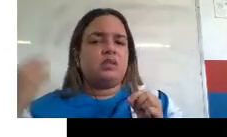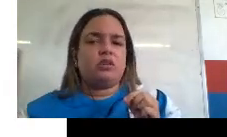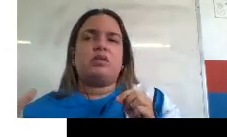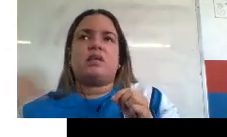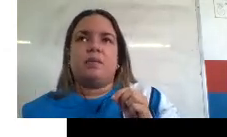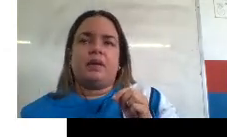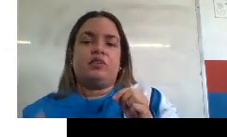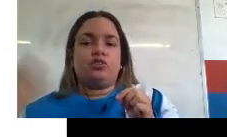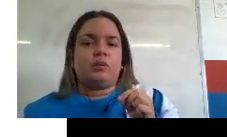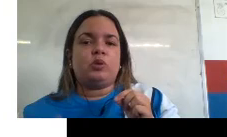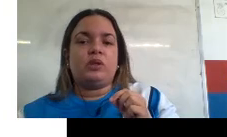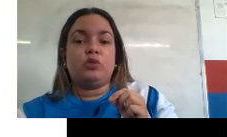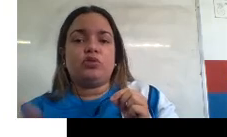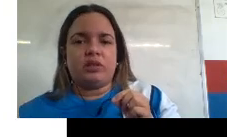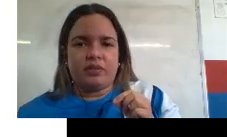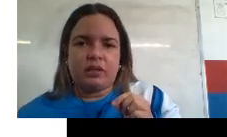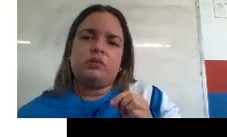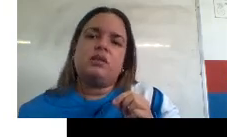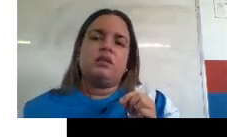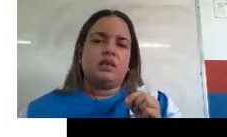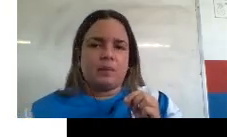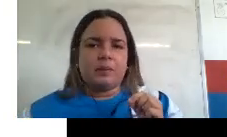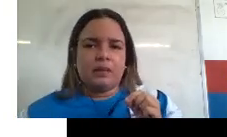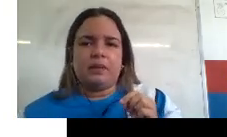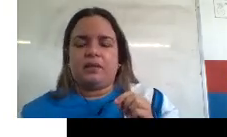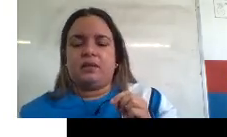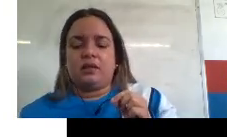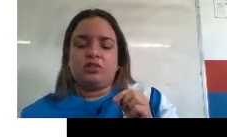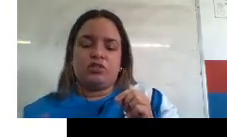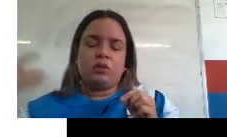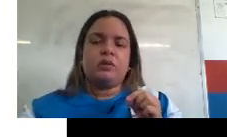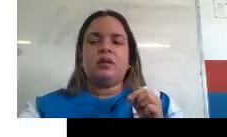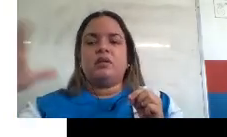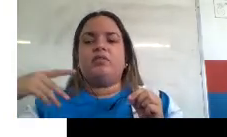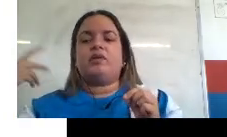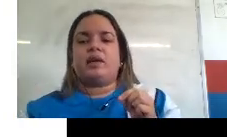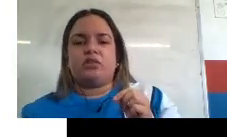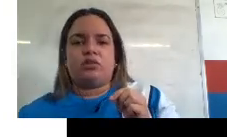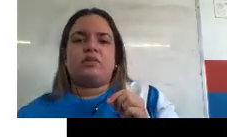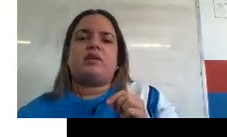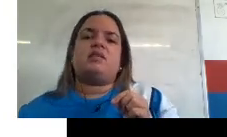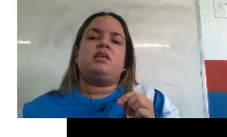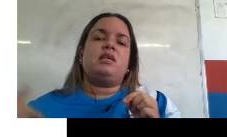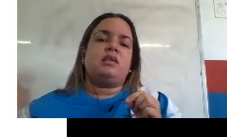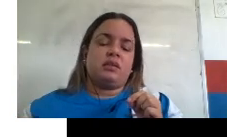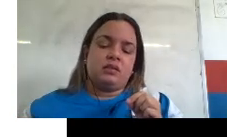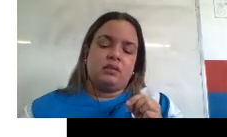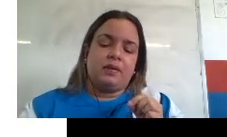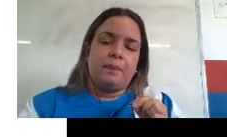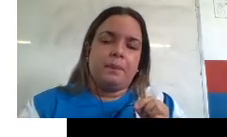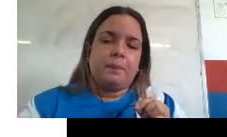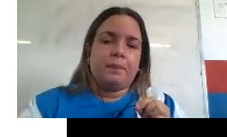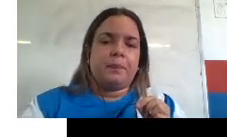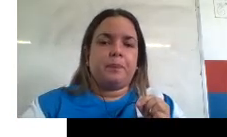Mas, se Deus quiser, em breve, nós estamos nos livrando dessa pandemia. Nós já estamos vendo aí a questão da vacina,